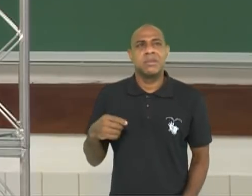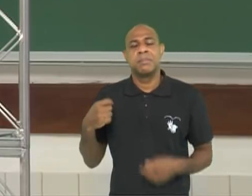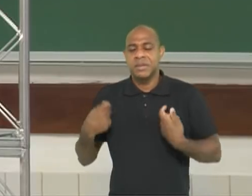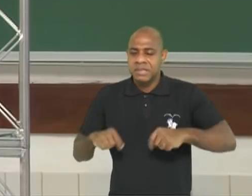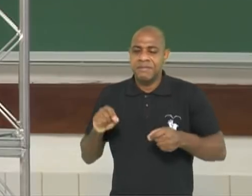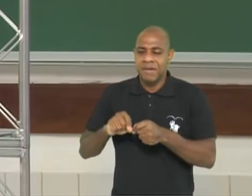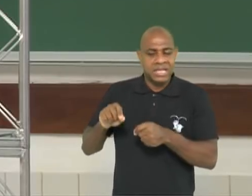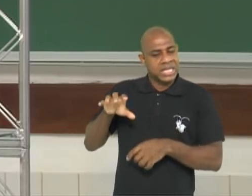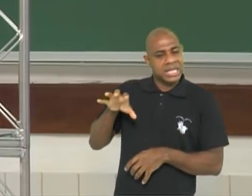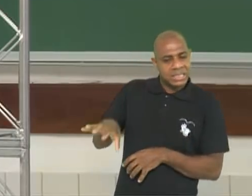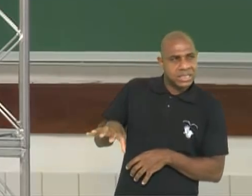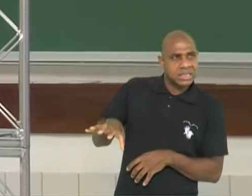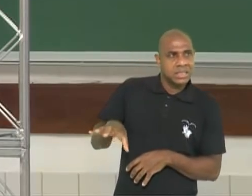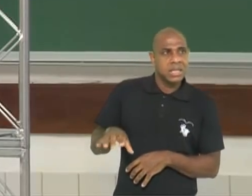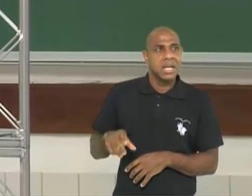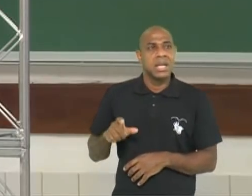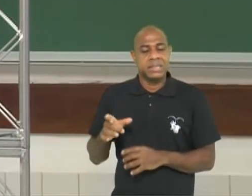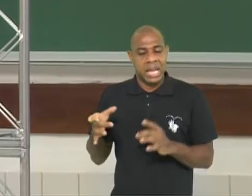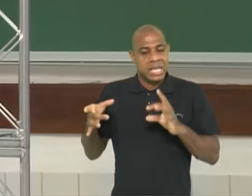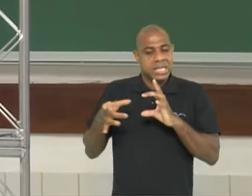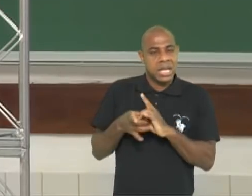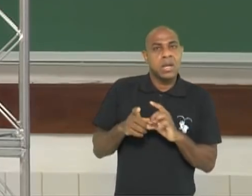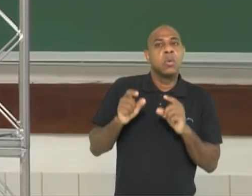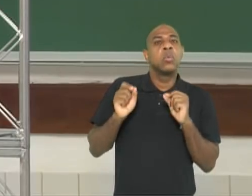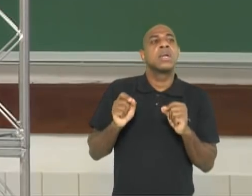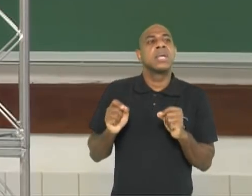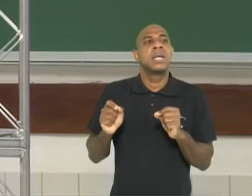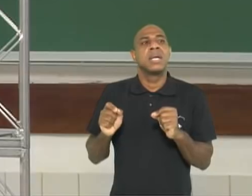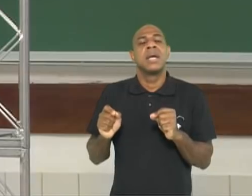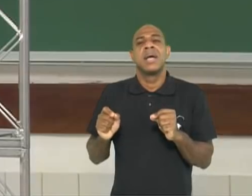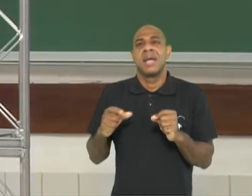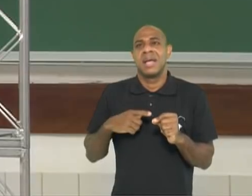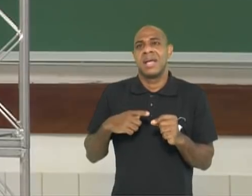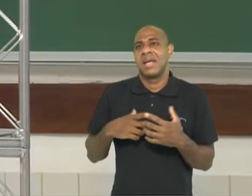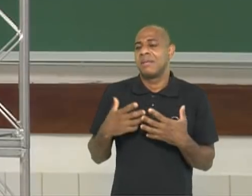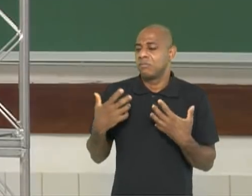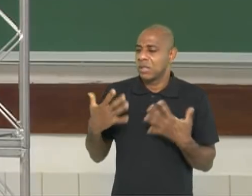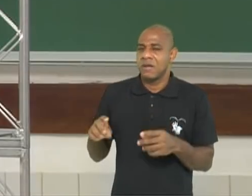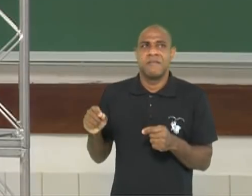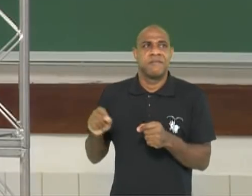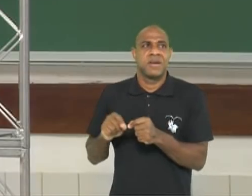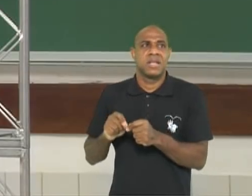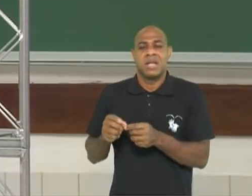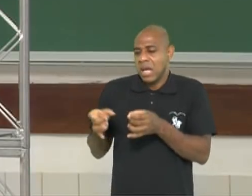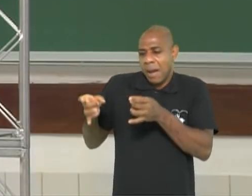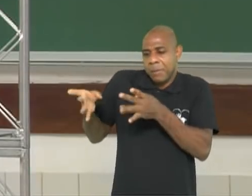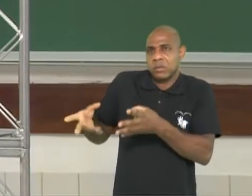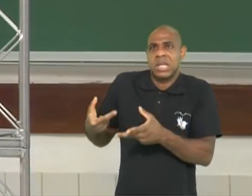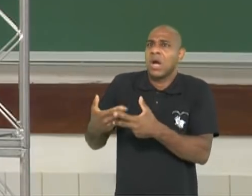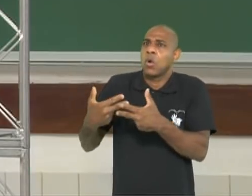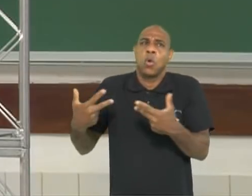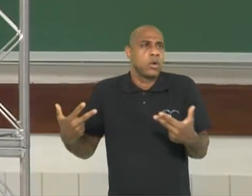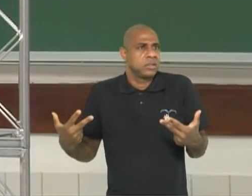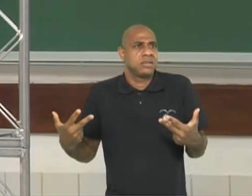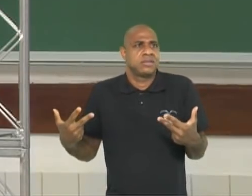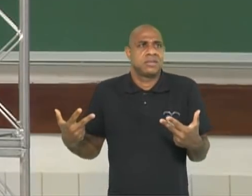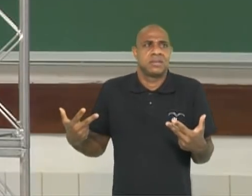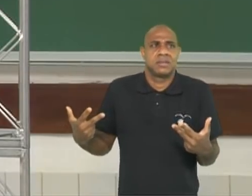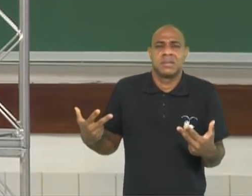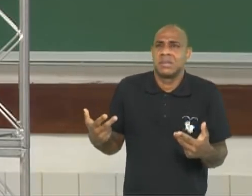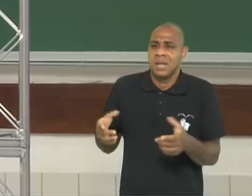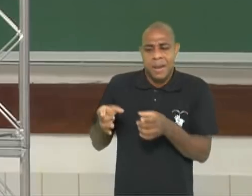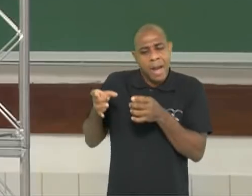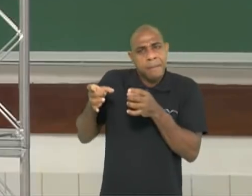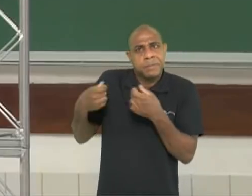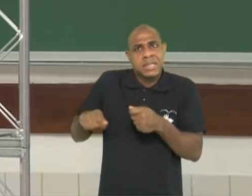Então, muito ligado à questão de abrir mão do prazer. Então, prazer em geral, não falo apenas o prazer